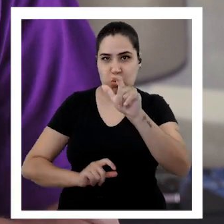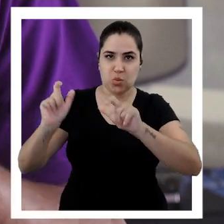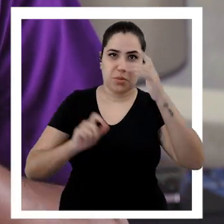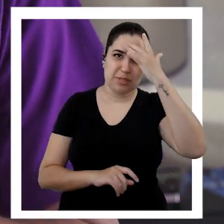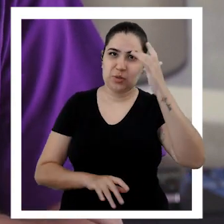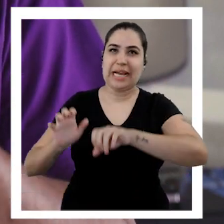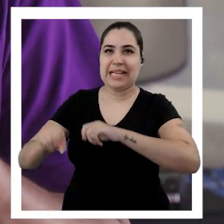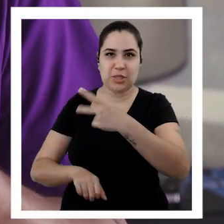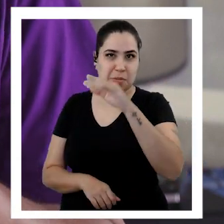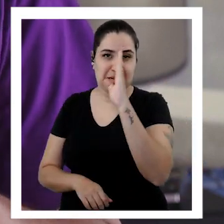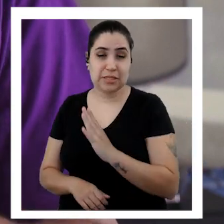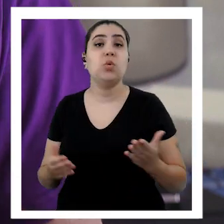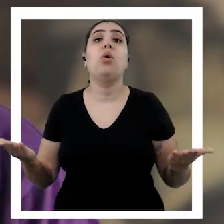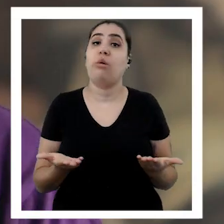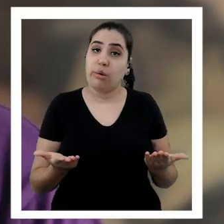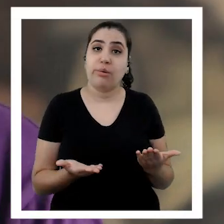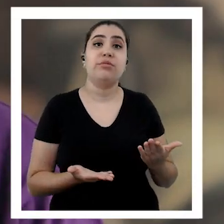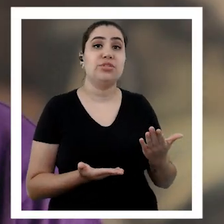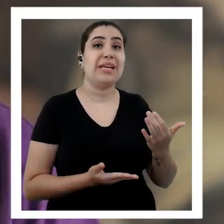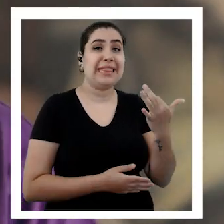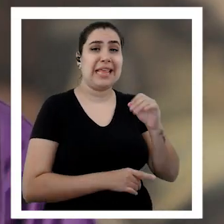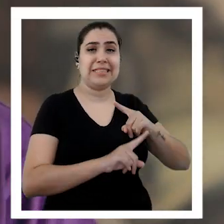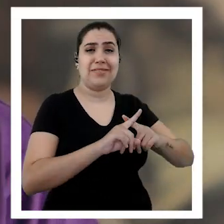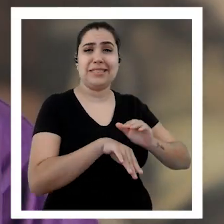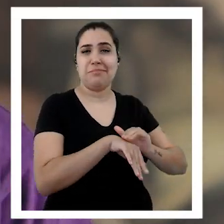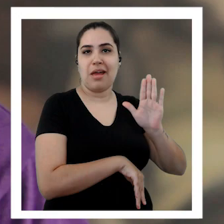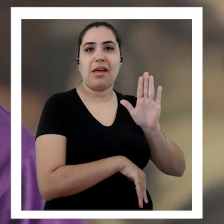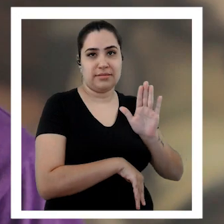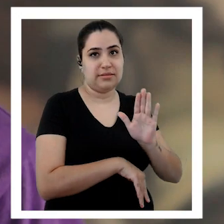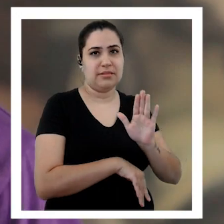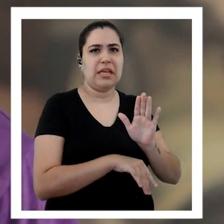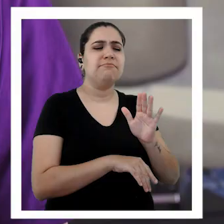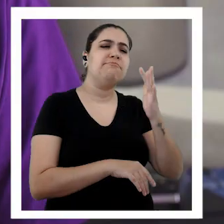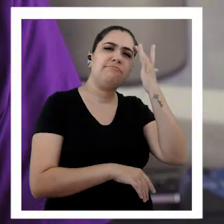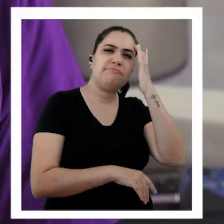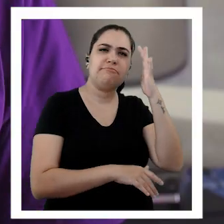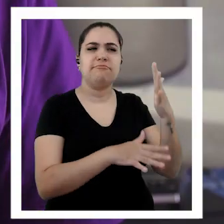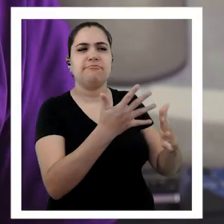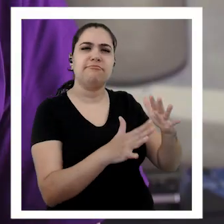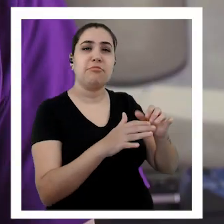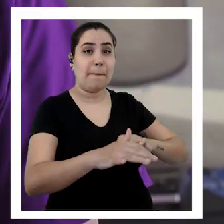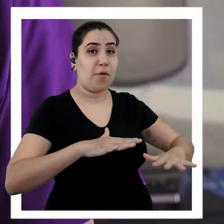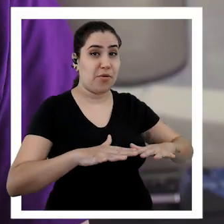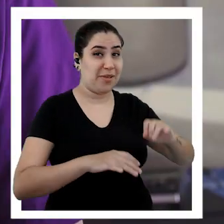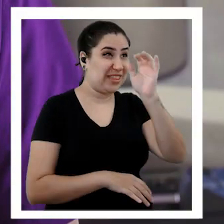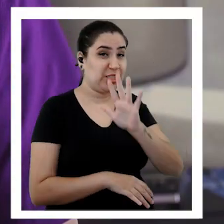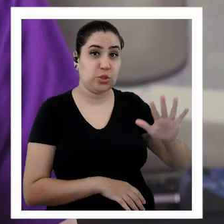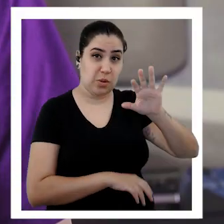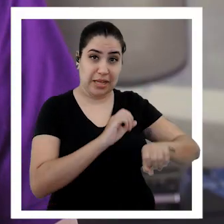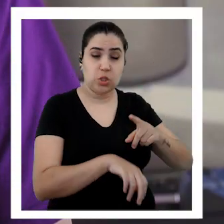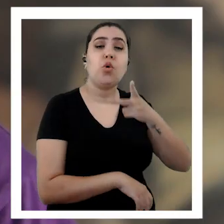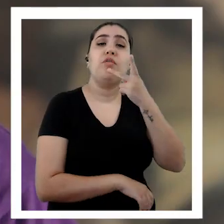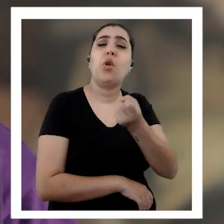mil catadores no Brasil, hoje esse número é 10 vezes maior. A estimativa do Movimento Nacional